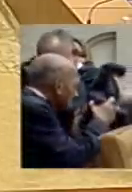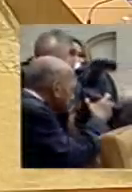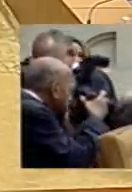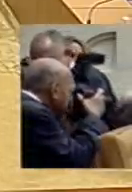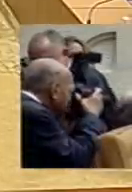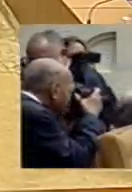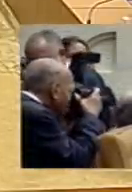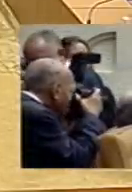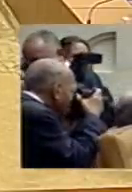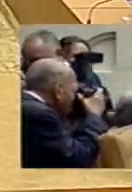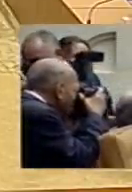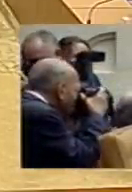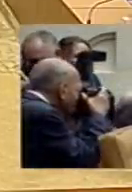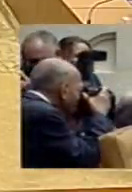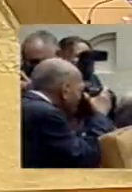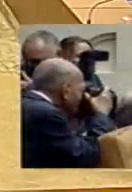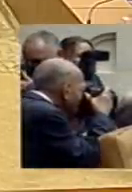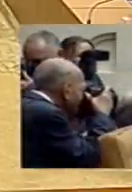senhores.